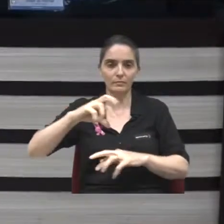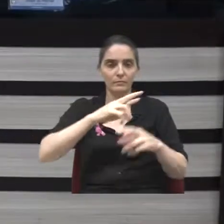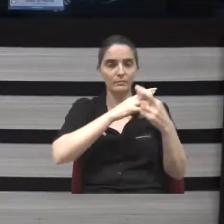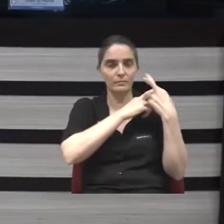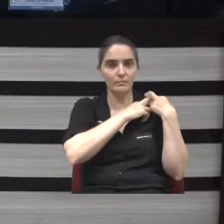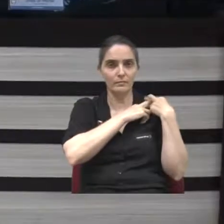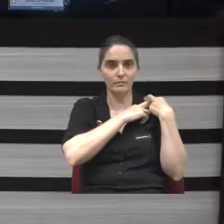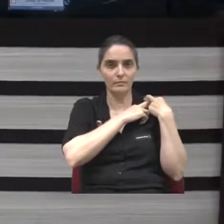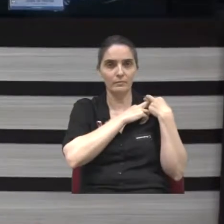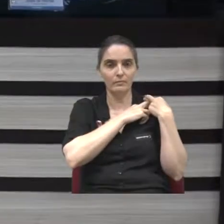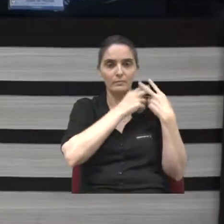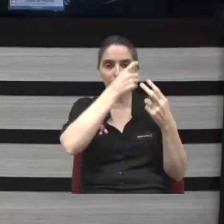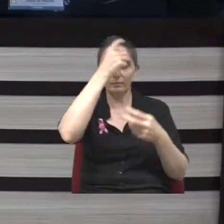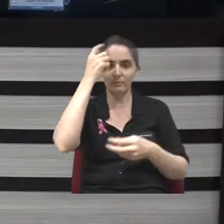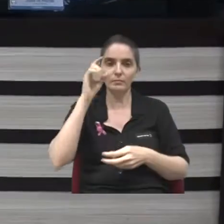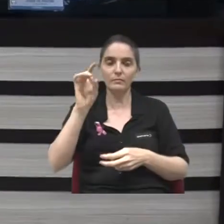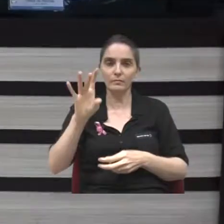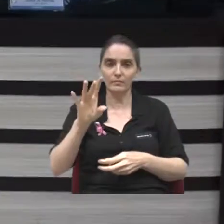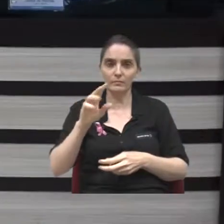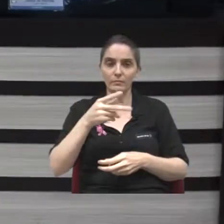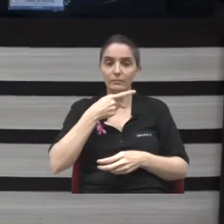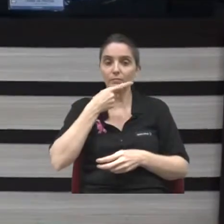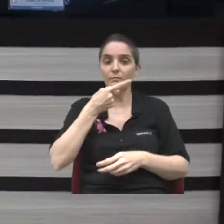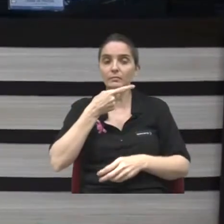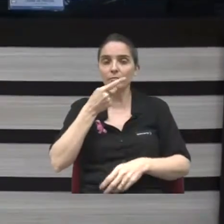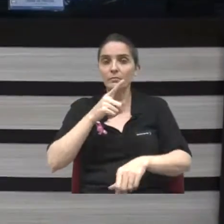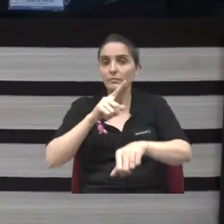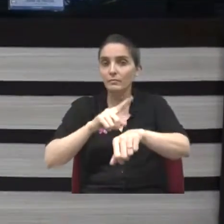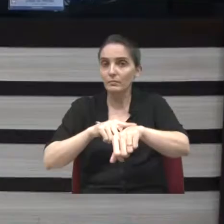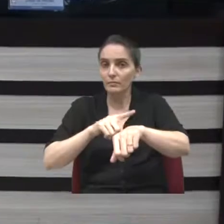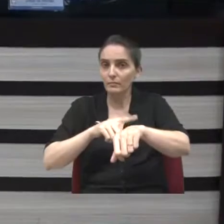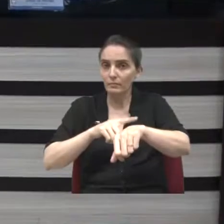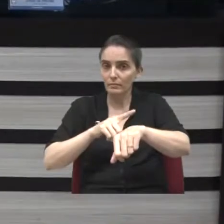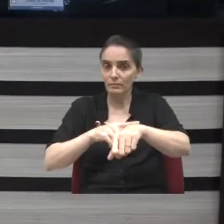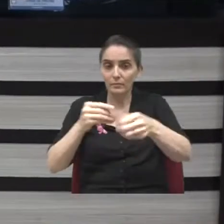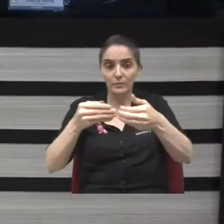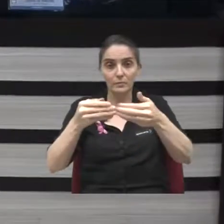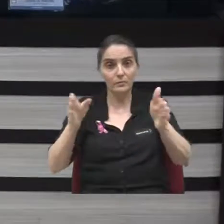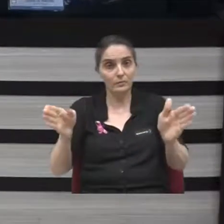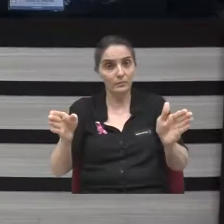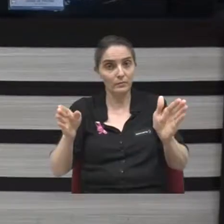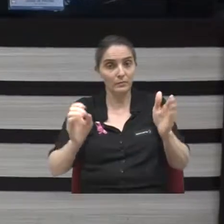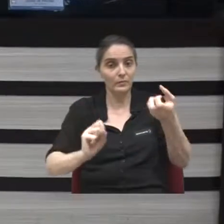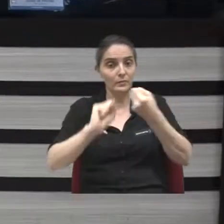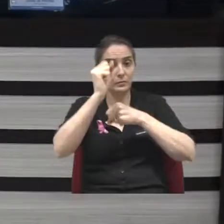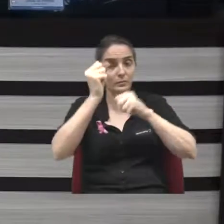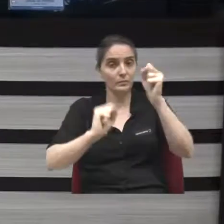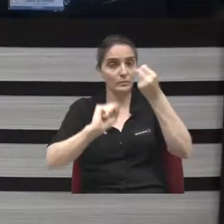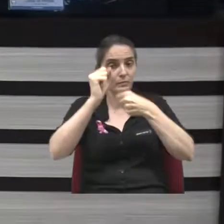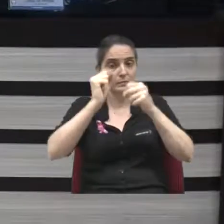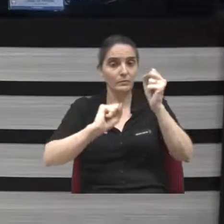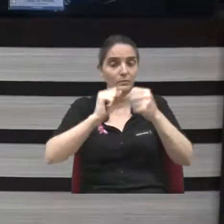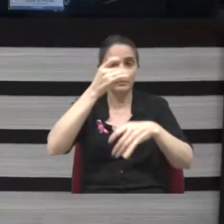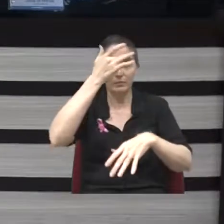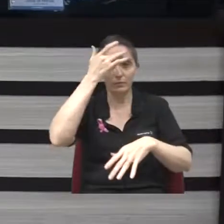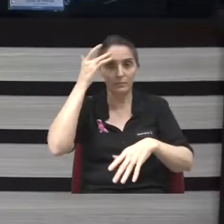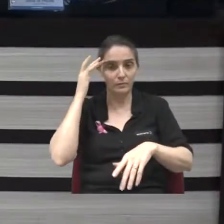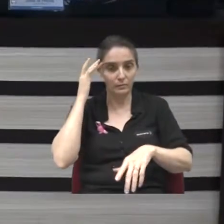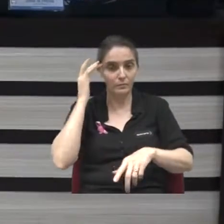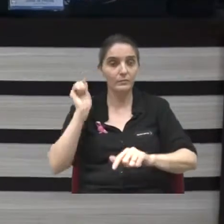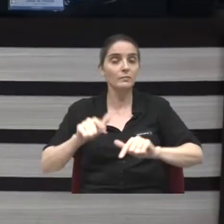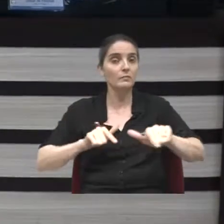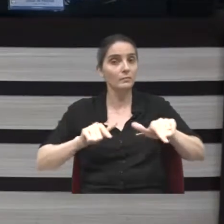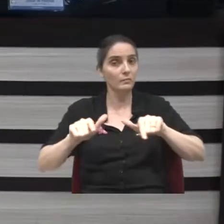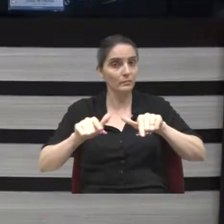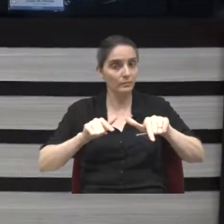nobre vereador Wagner Barbosa, que dispõe sobre o horário de funcionamento da indústria e dos prestadores de